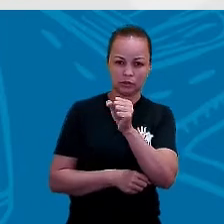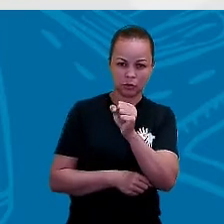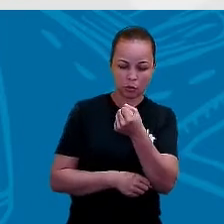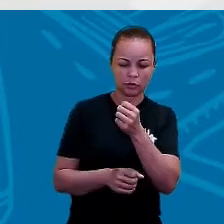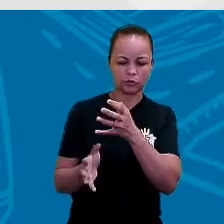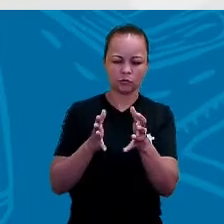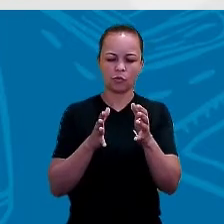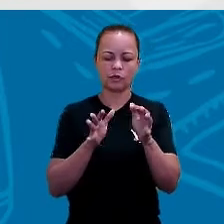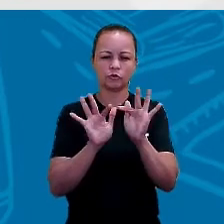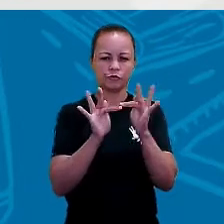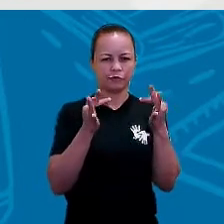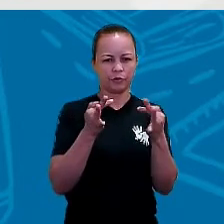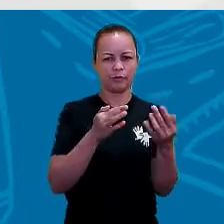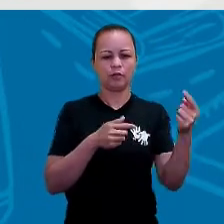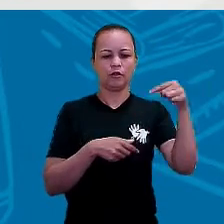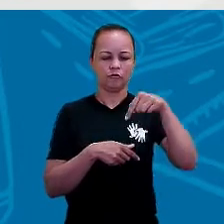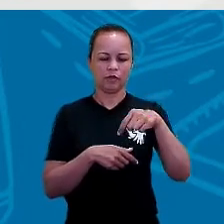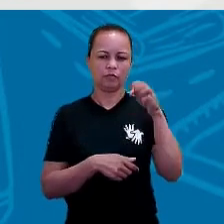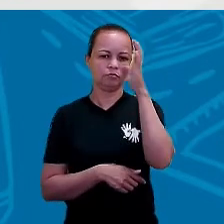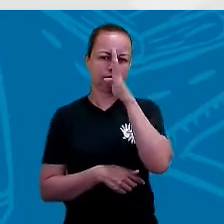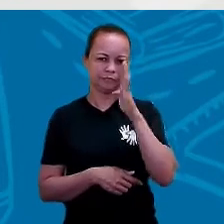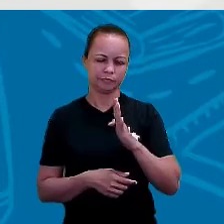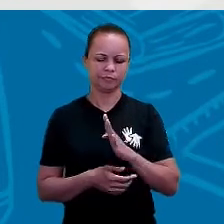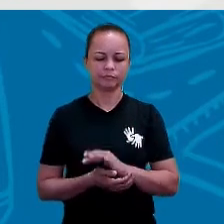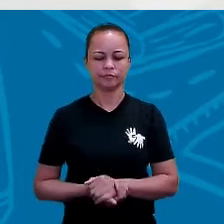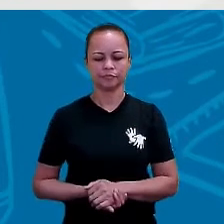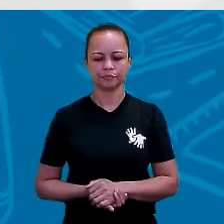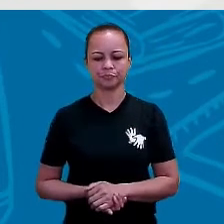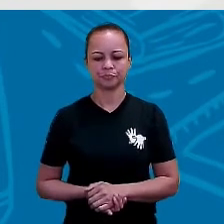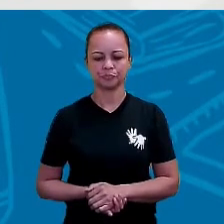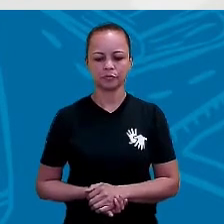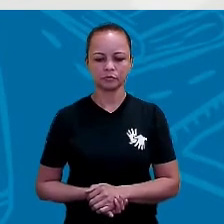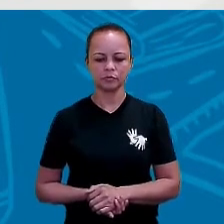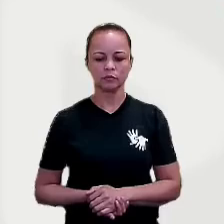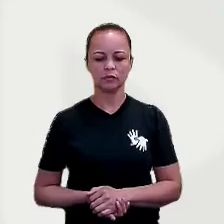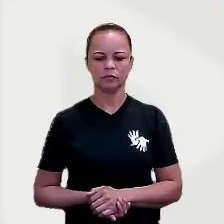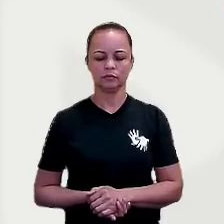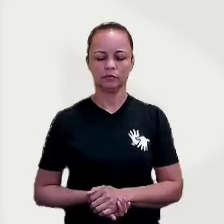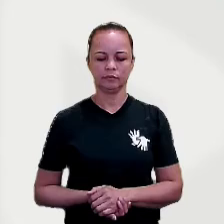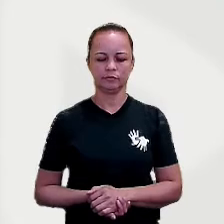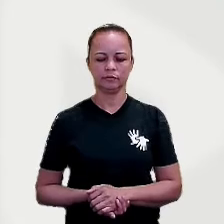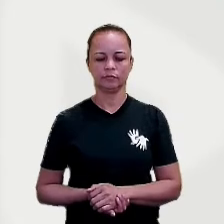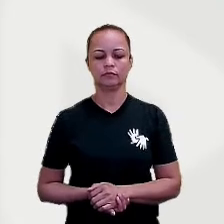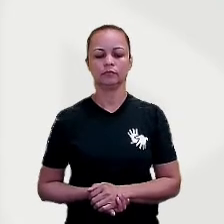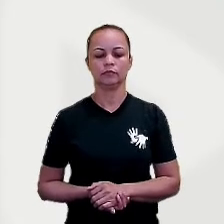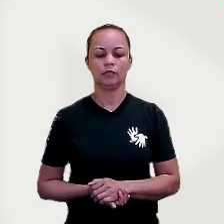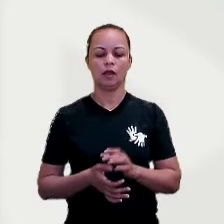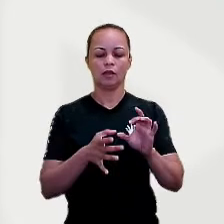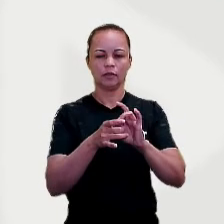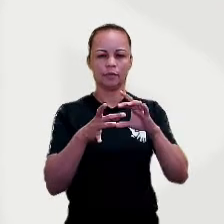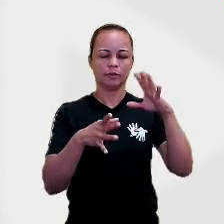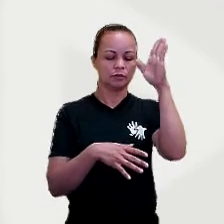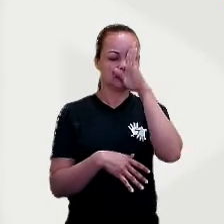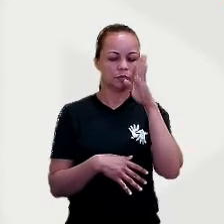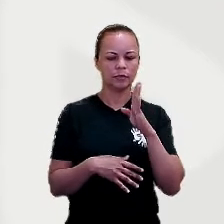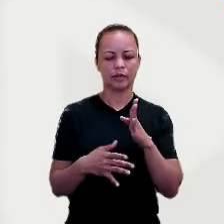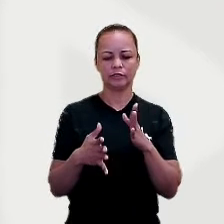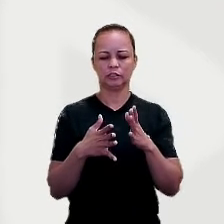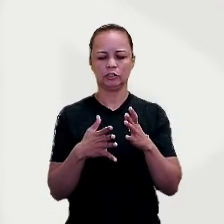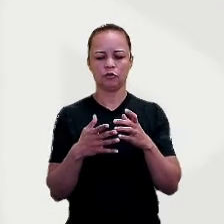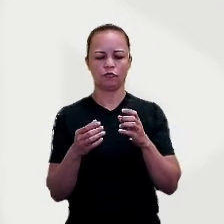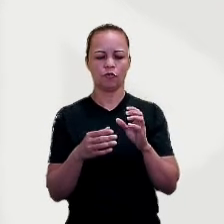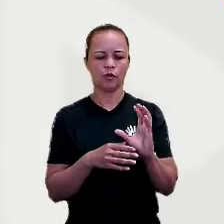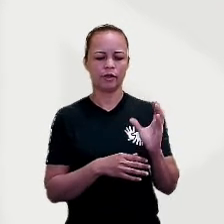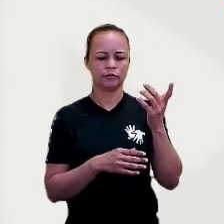portuguesa veio para o Brasil. Vamos compreender melhor? A independência brasileira foi resultado do desgaste